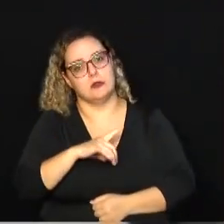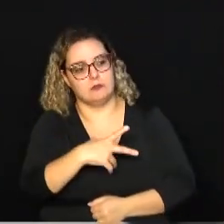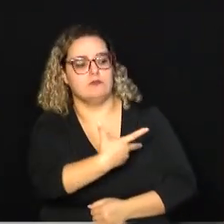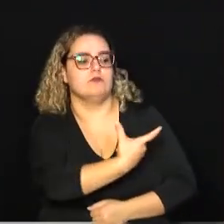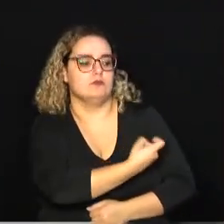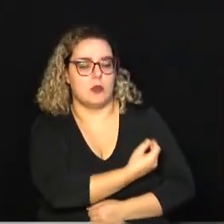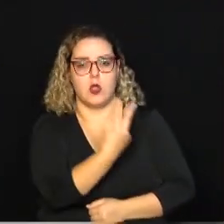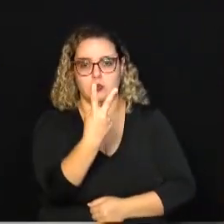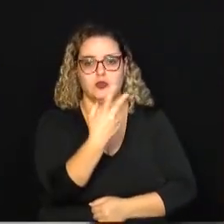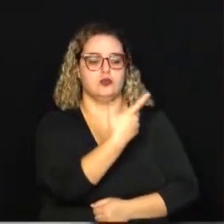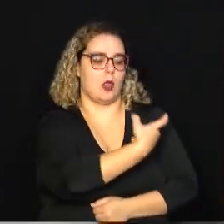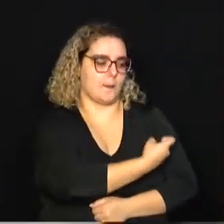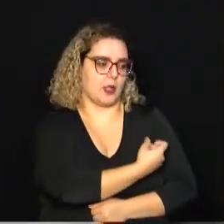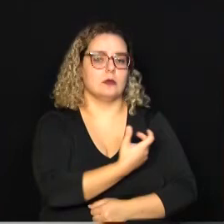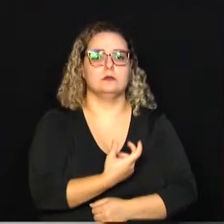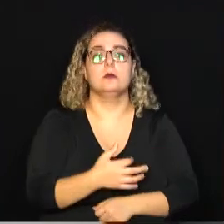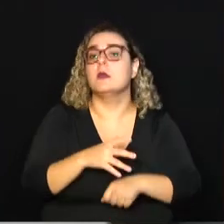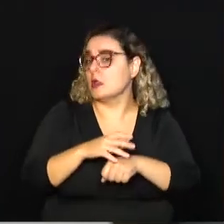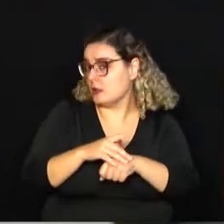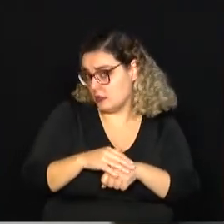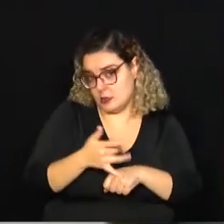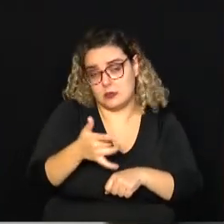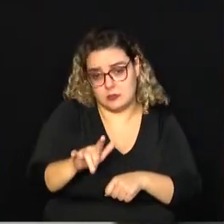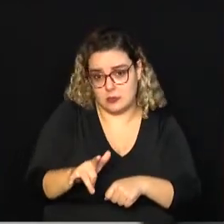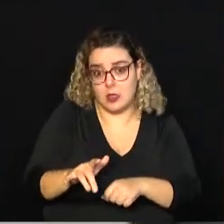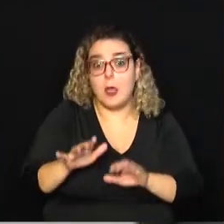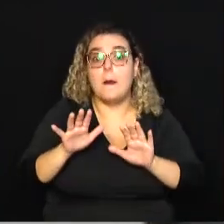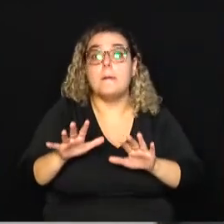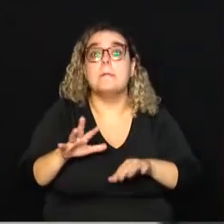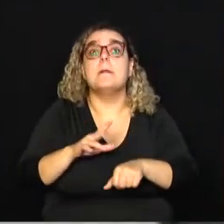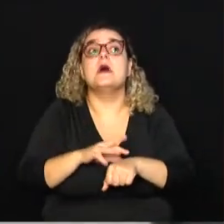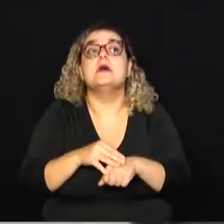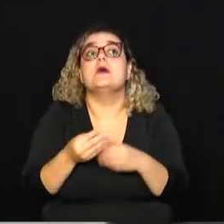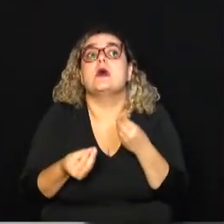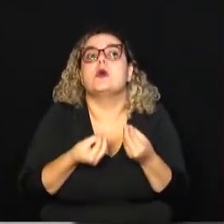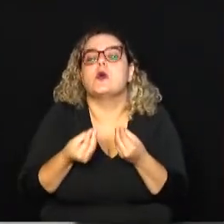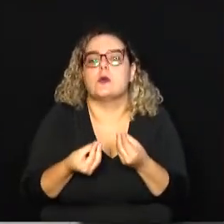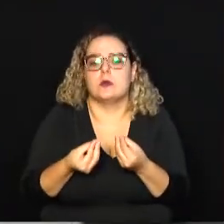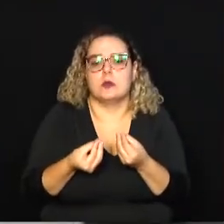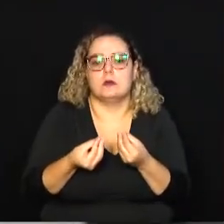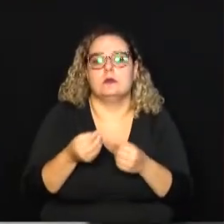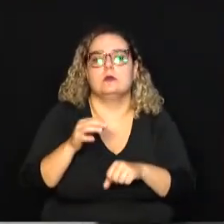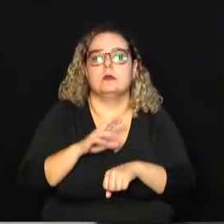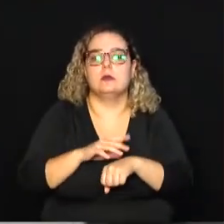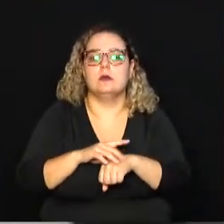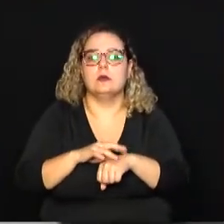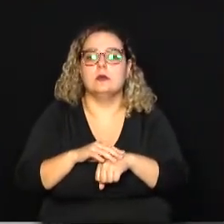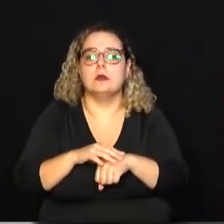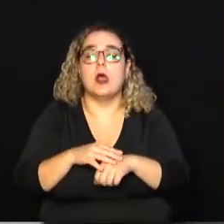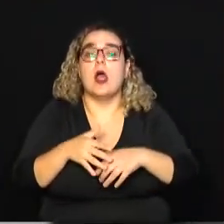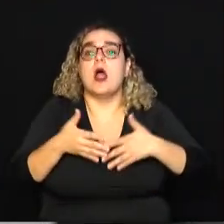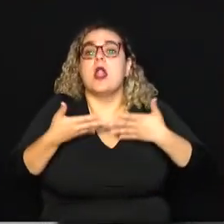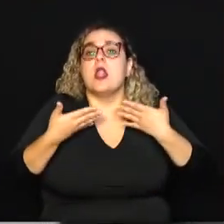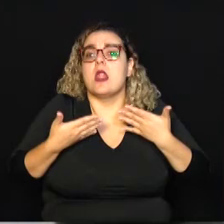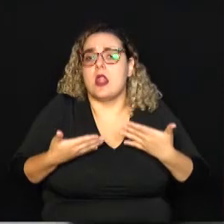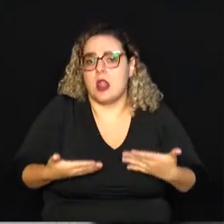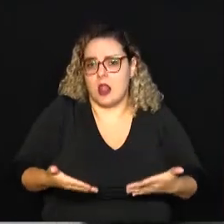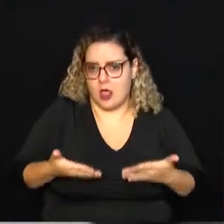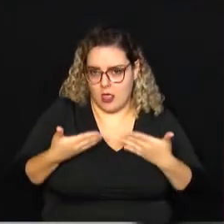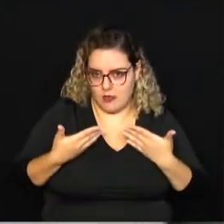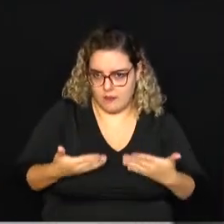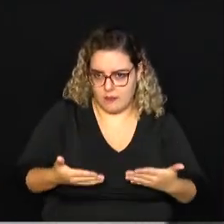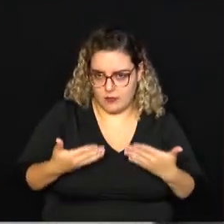2 doses e vai adoecer assim mesmo. Mas vai adoecer como? Vai adoecer de forma mais leve.